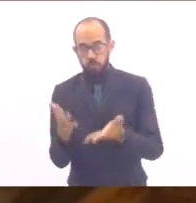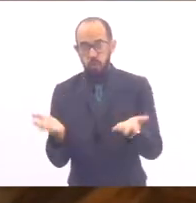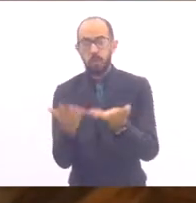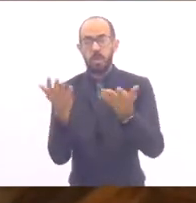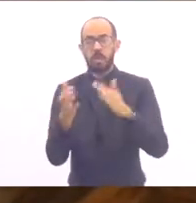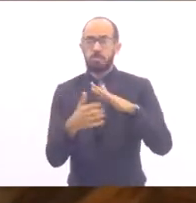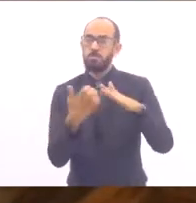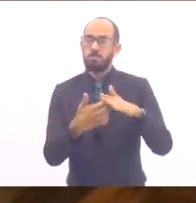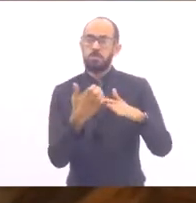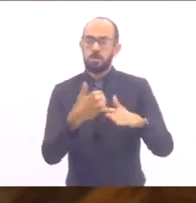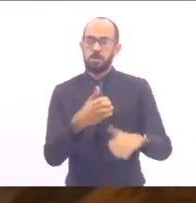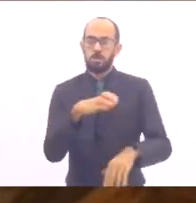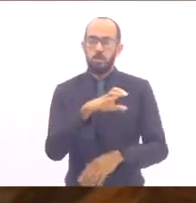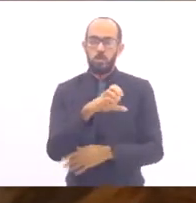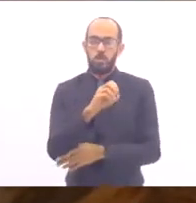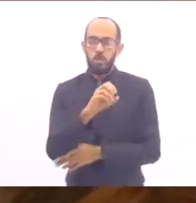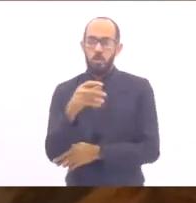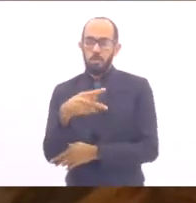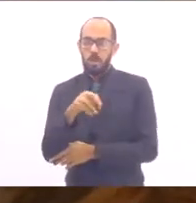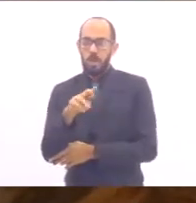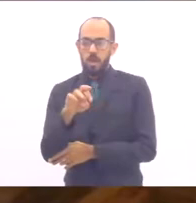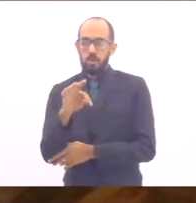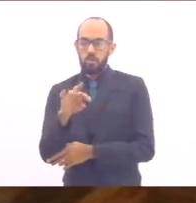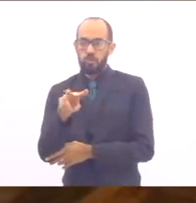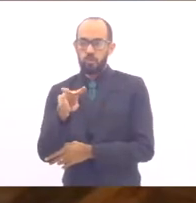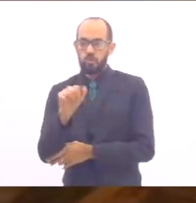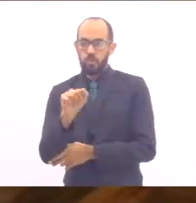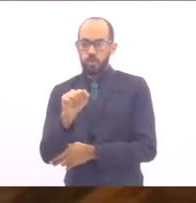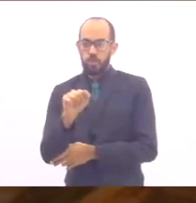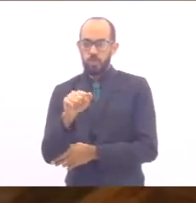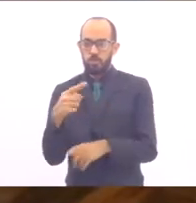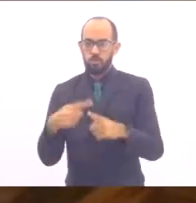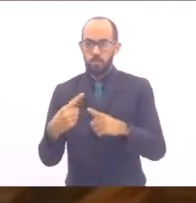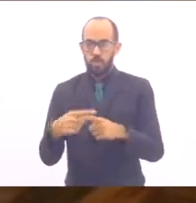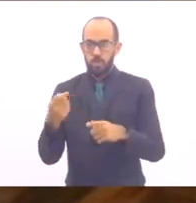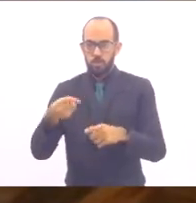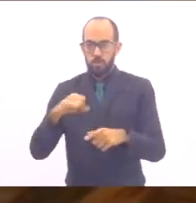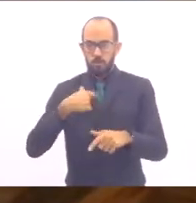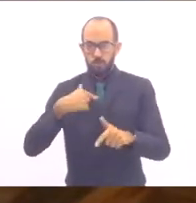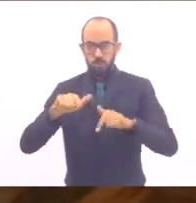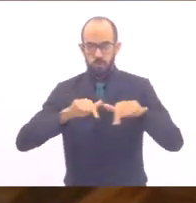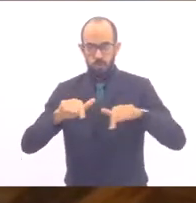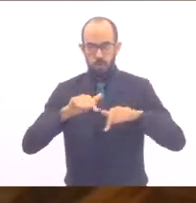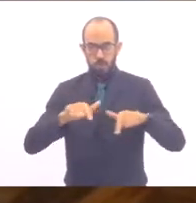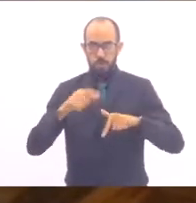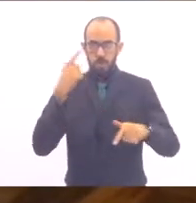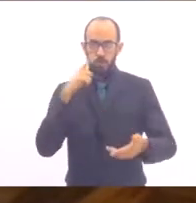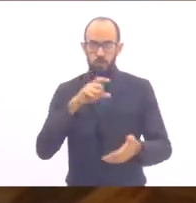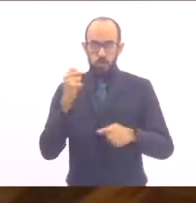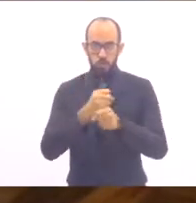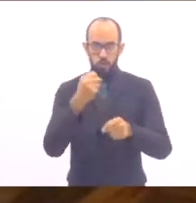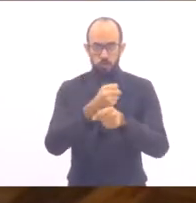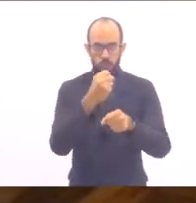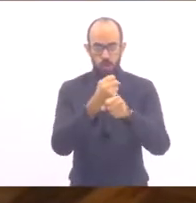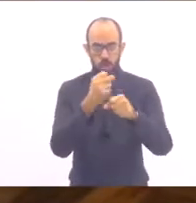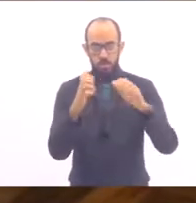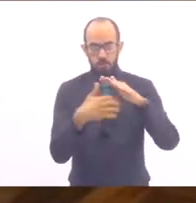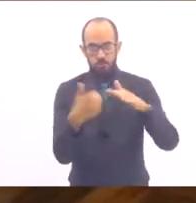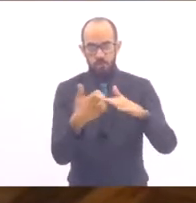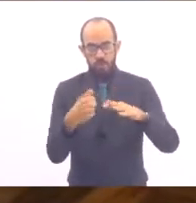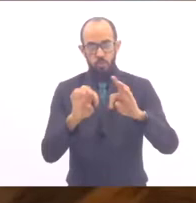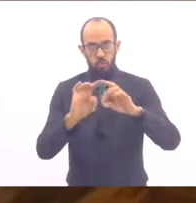assim, se eu fosse trabalhar para adquirir minha cooperativa honestamente, com todos os documentos, eu